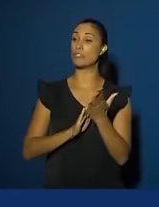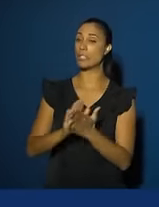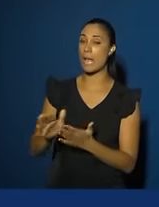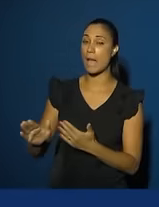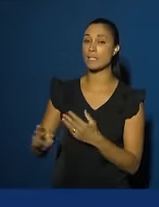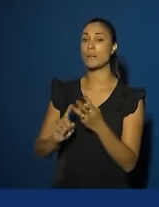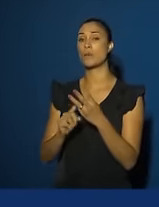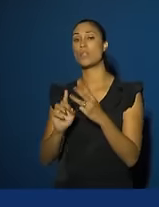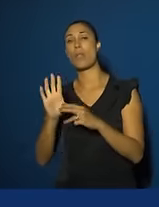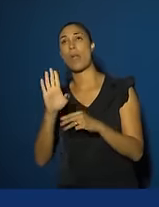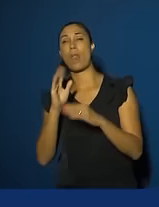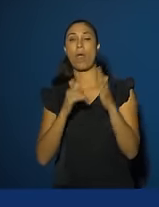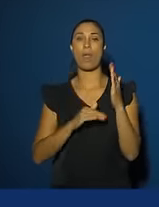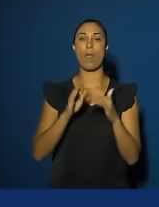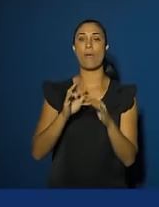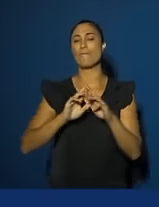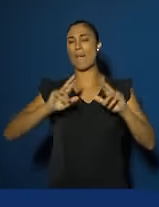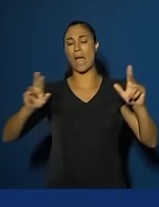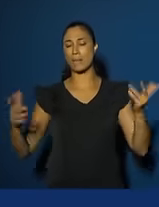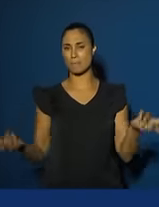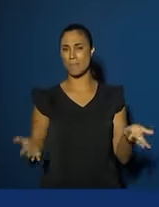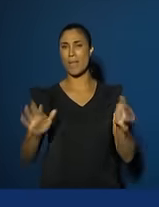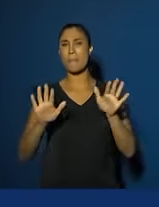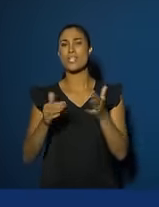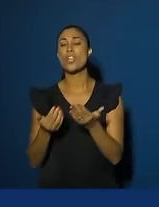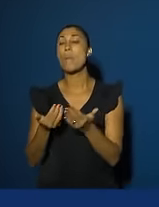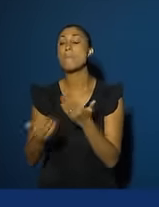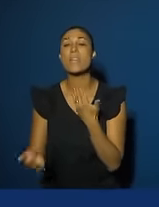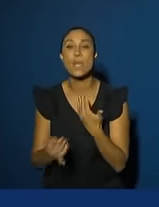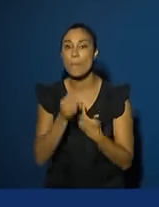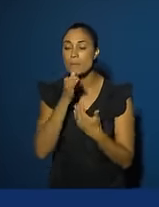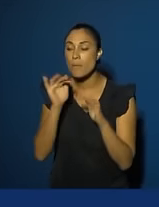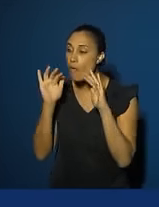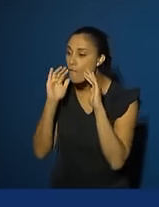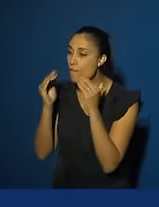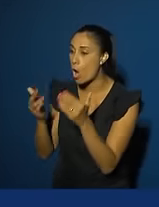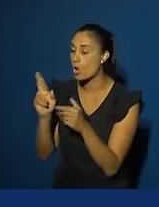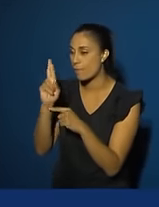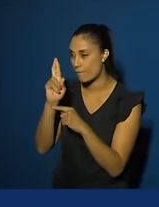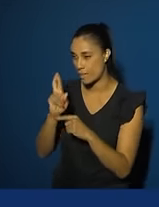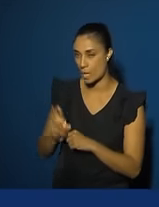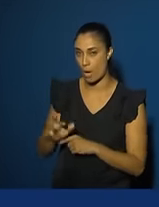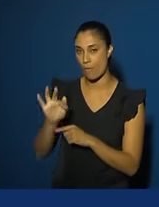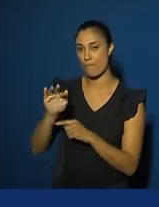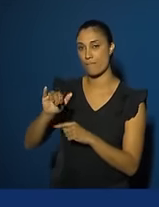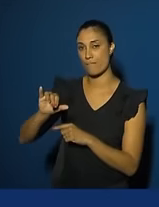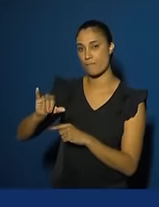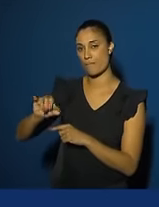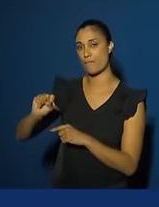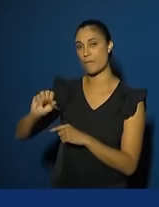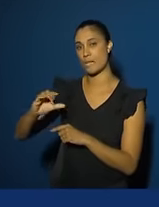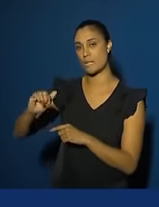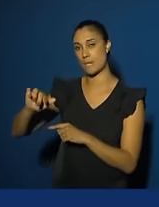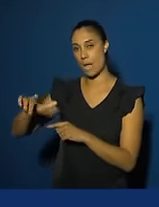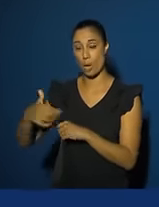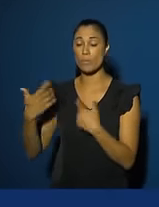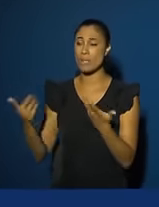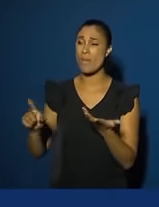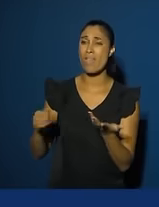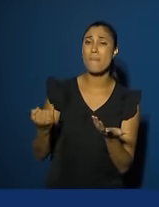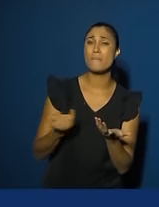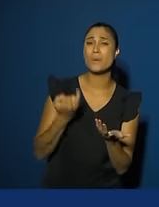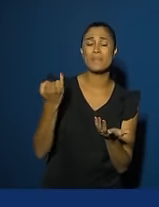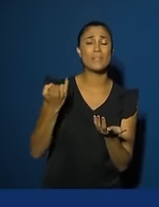depois fura o teto depois não fura o t mas a gente perdeu o hábito de olhar pro fiscal e isso é importante para um